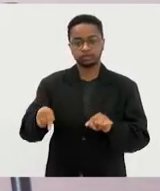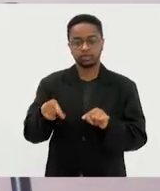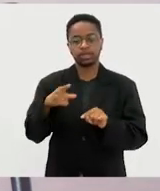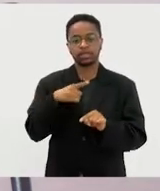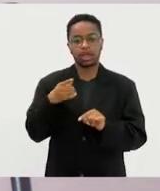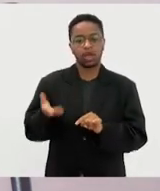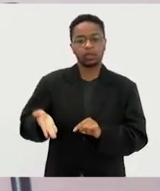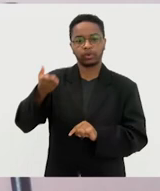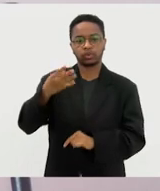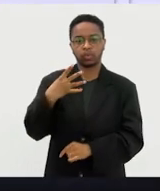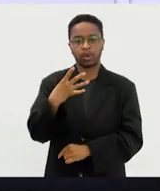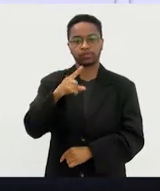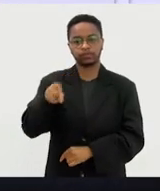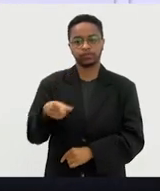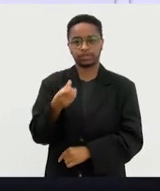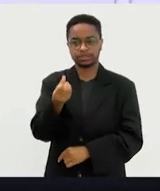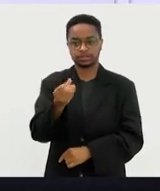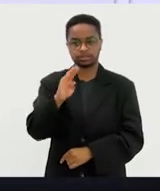bi.